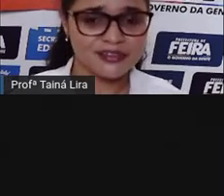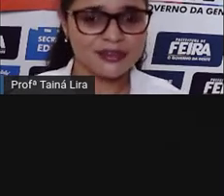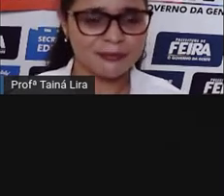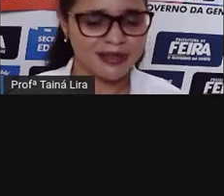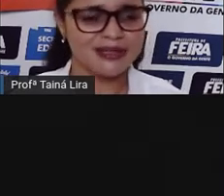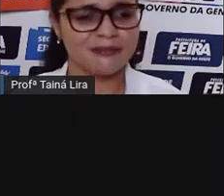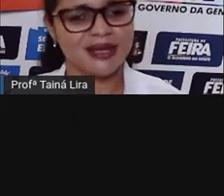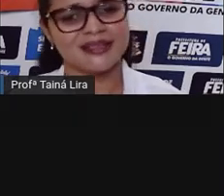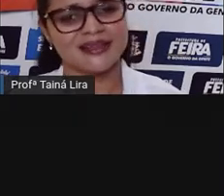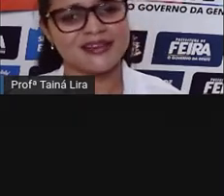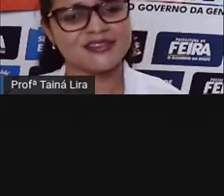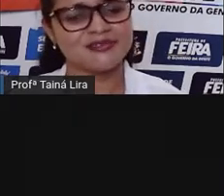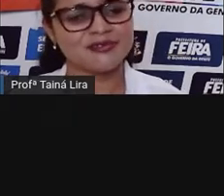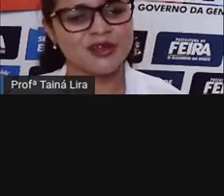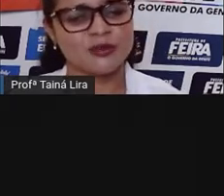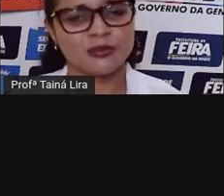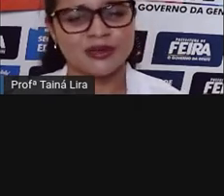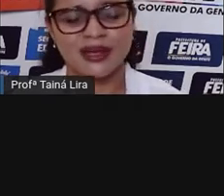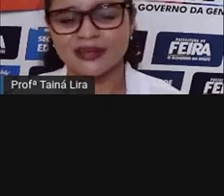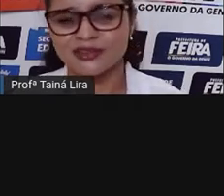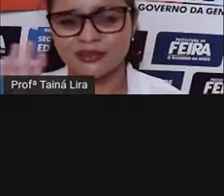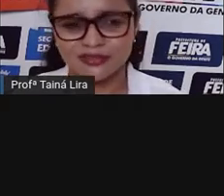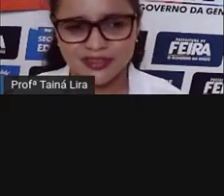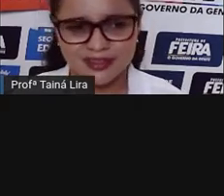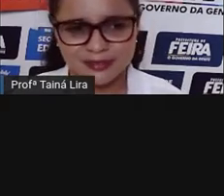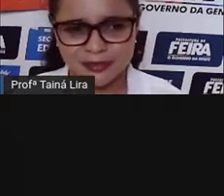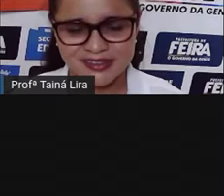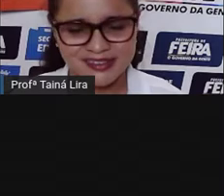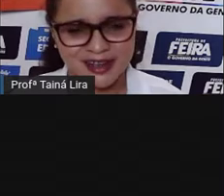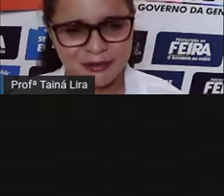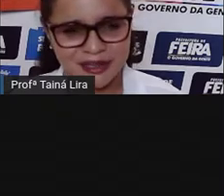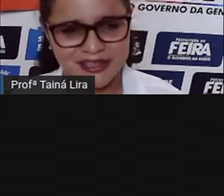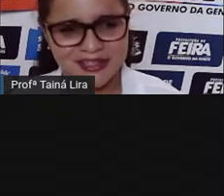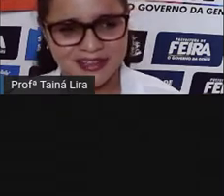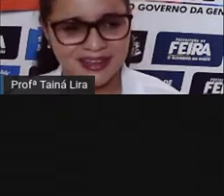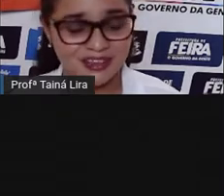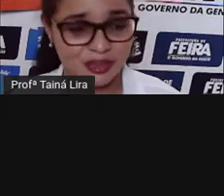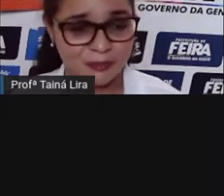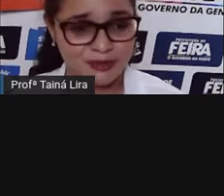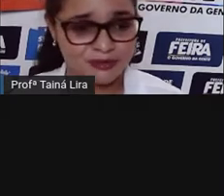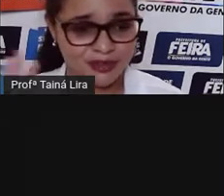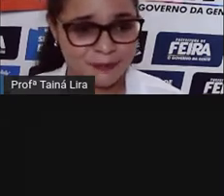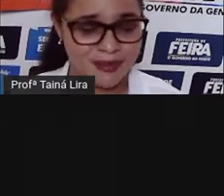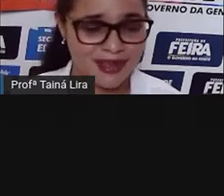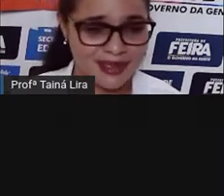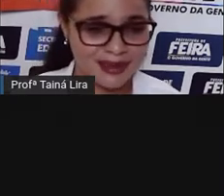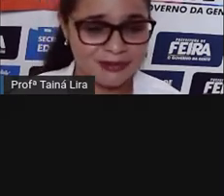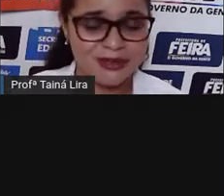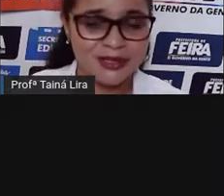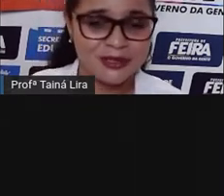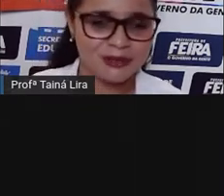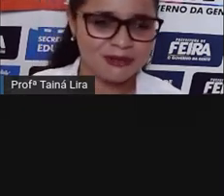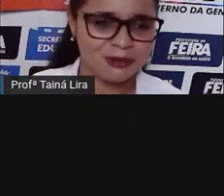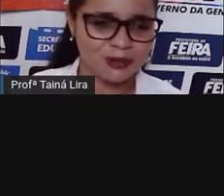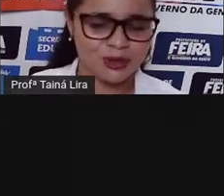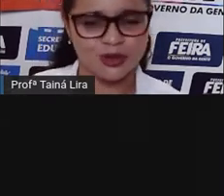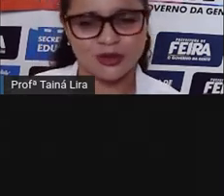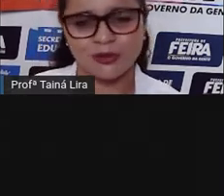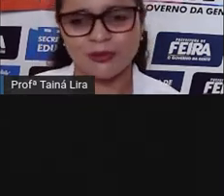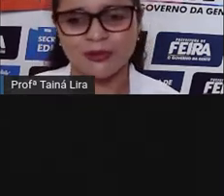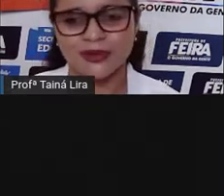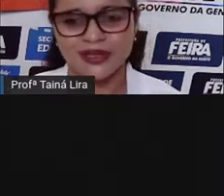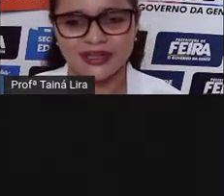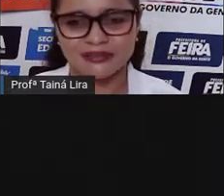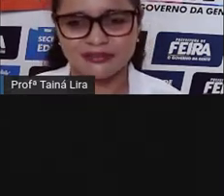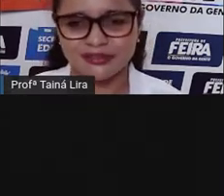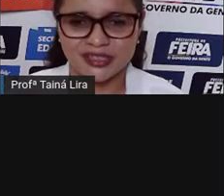deve ter sido bem animada né segundo ano bocado de convidado especial aí até a Chapeuzinho Vermelho o